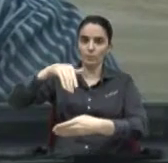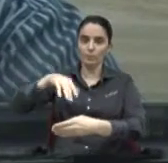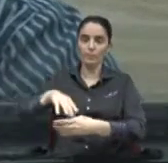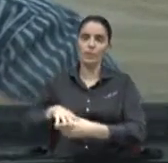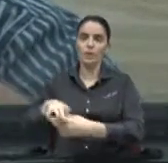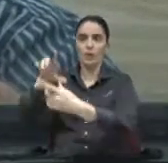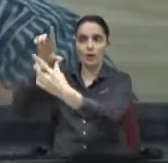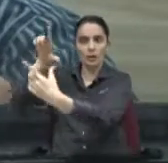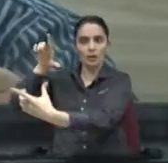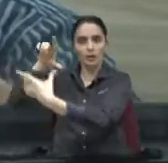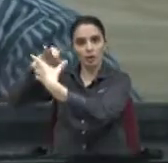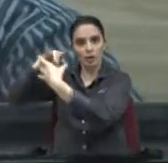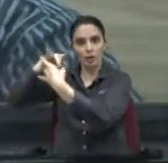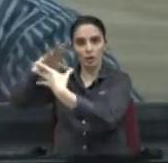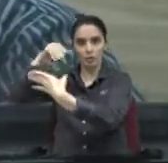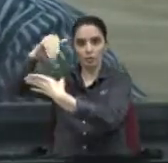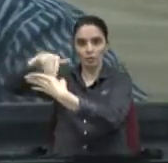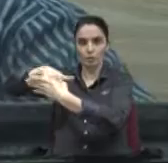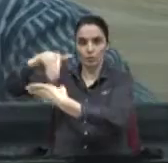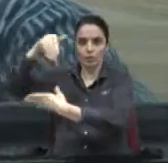o painel está aberto.